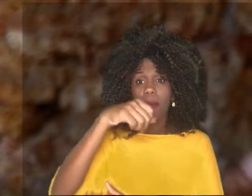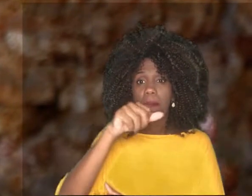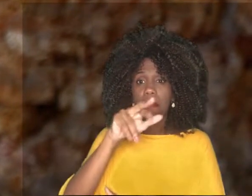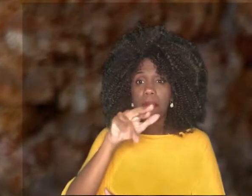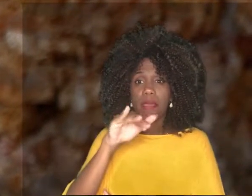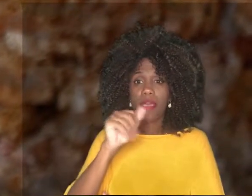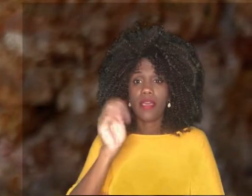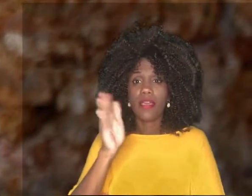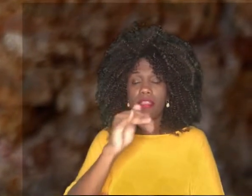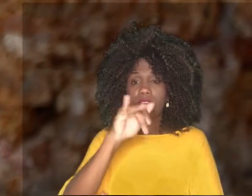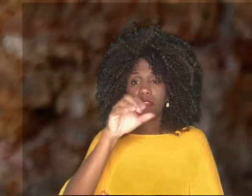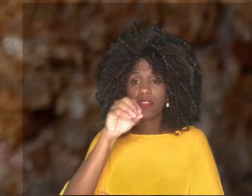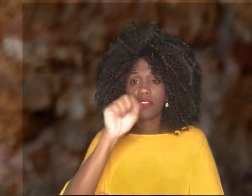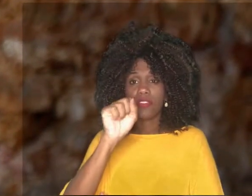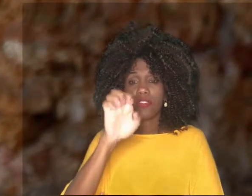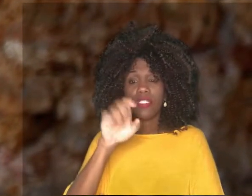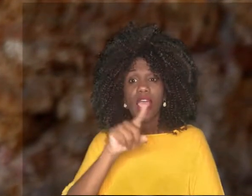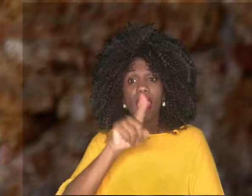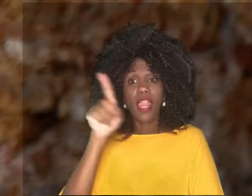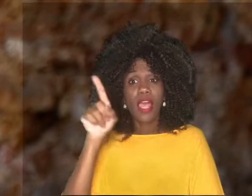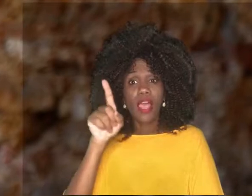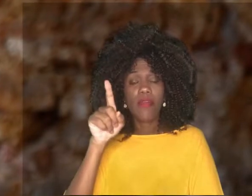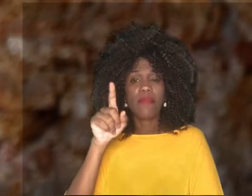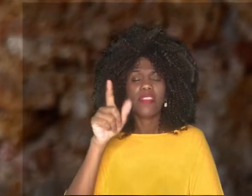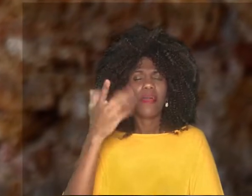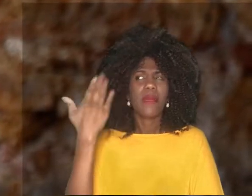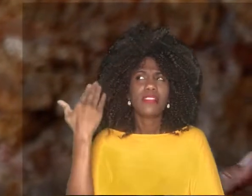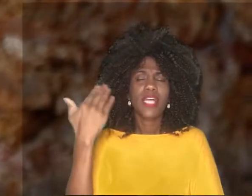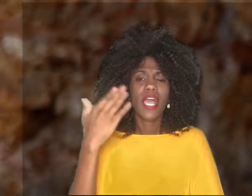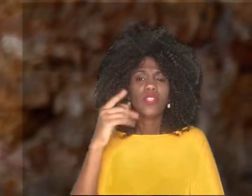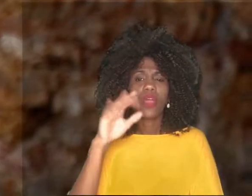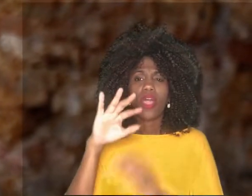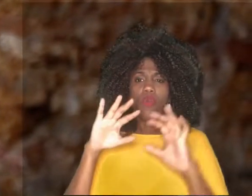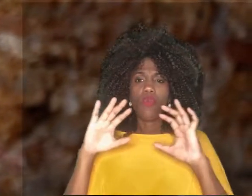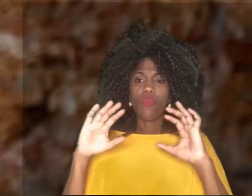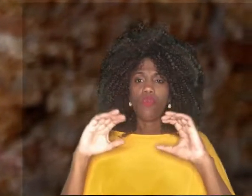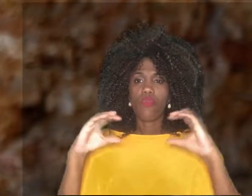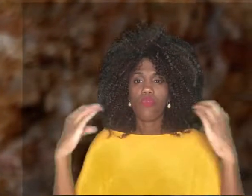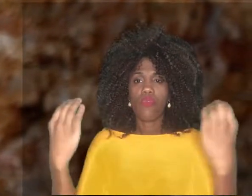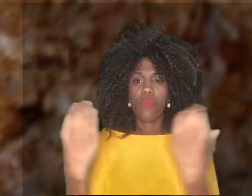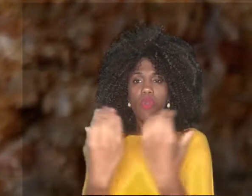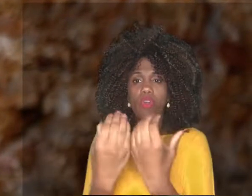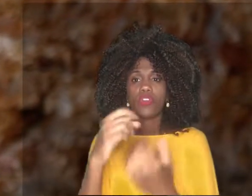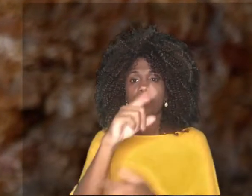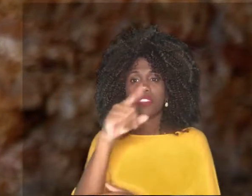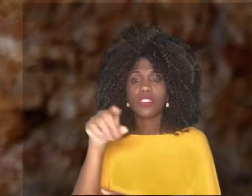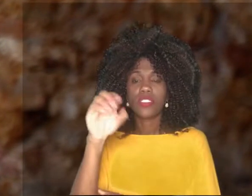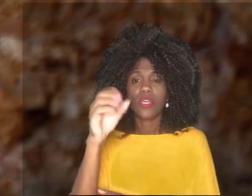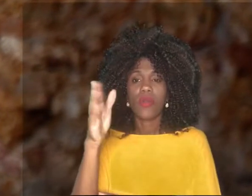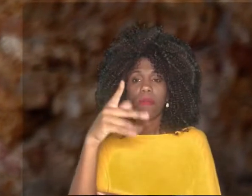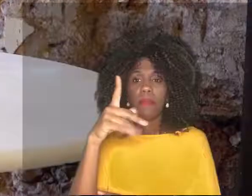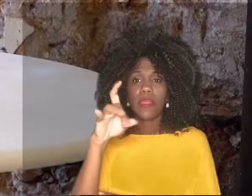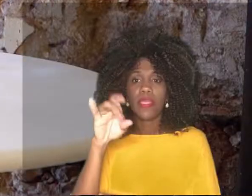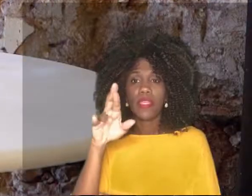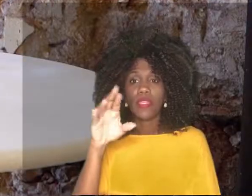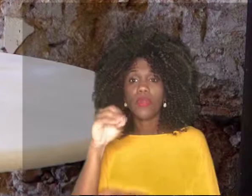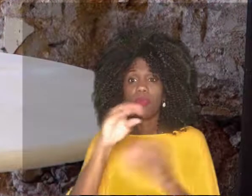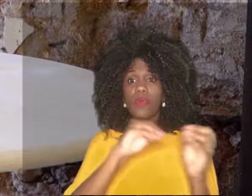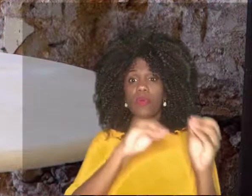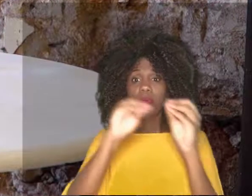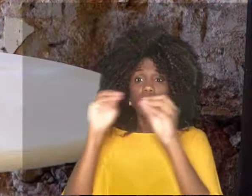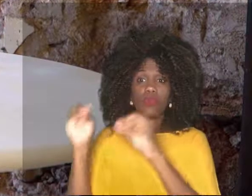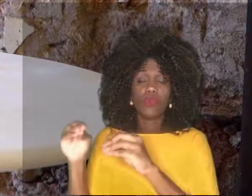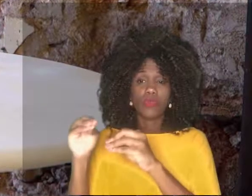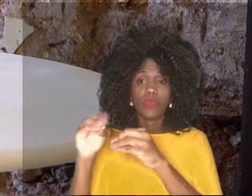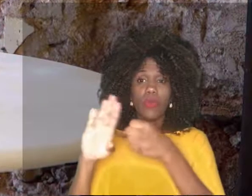que era no Forte de São Pedro. Aí, posteriormente, passou para o Politeama.